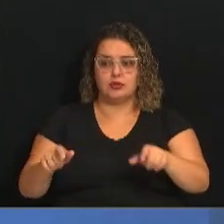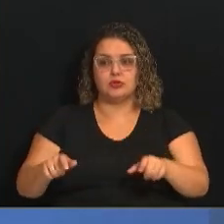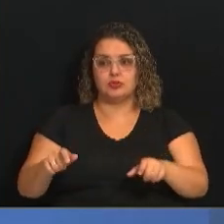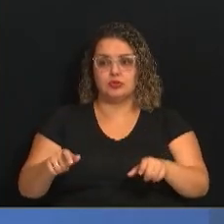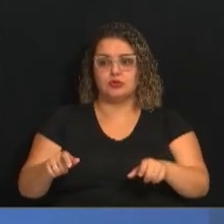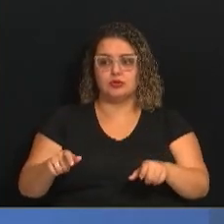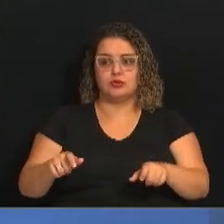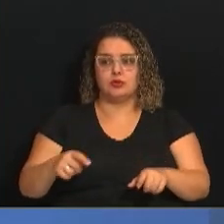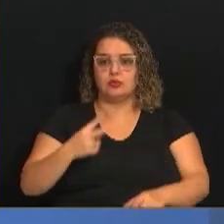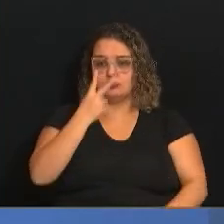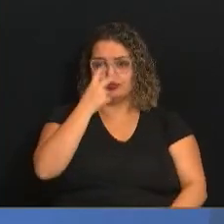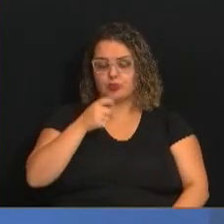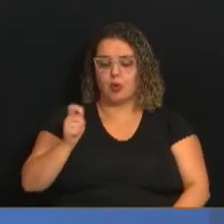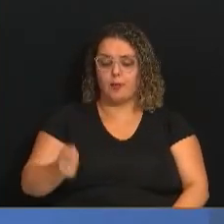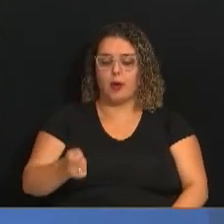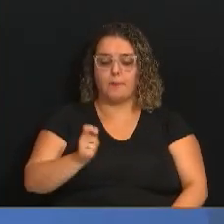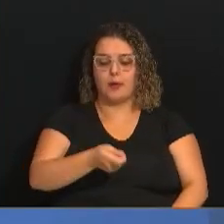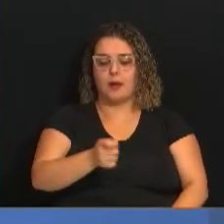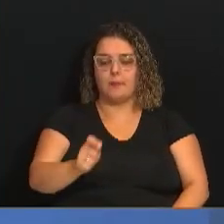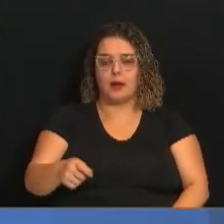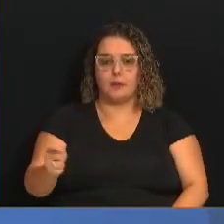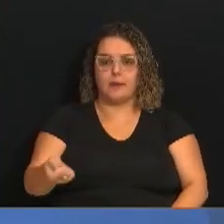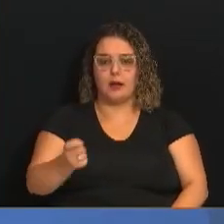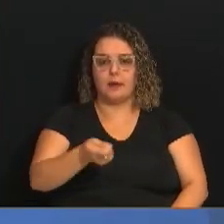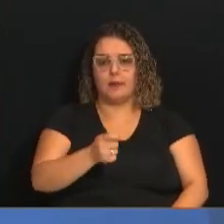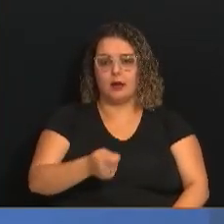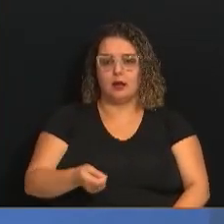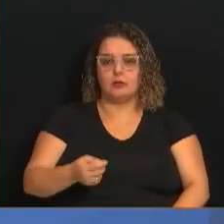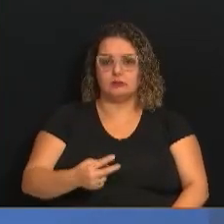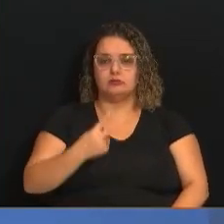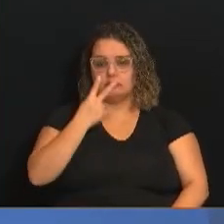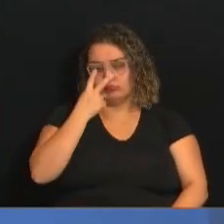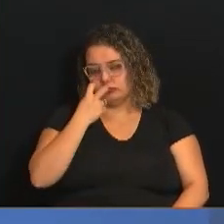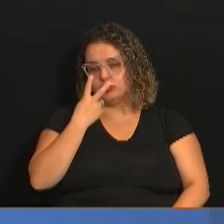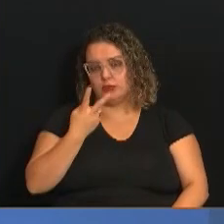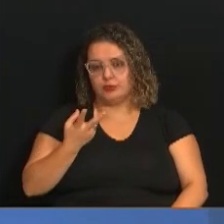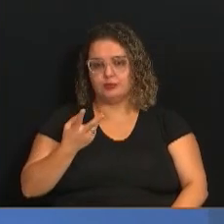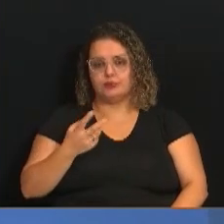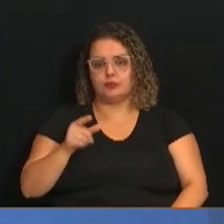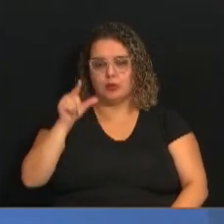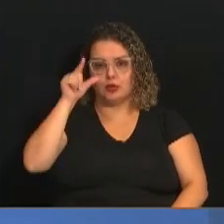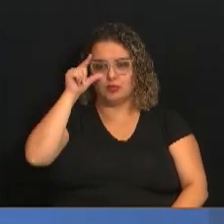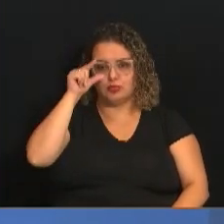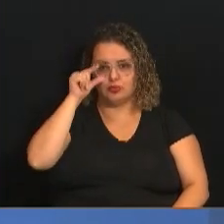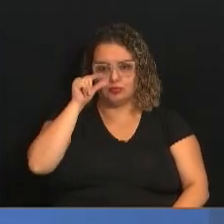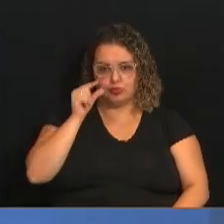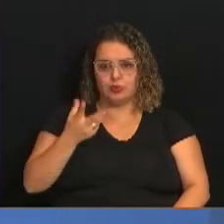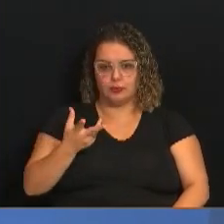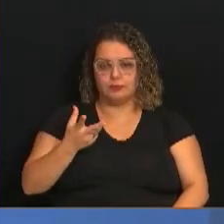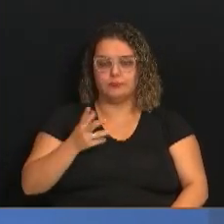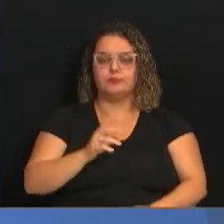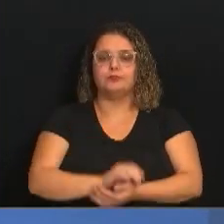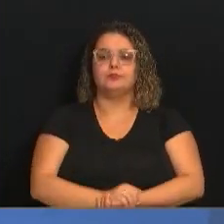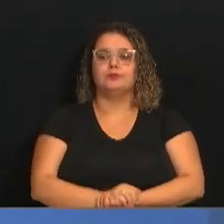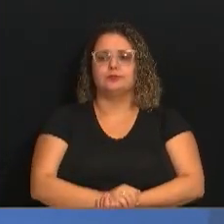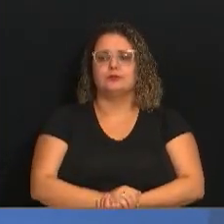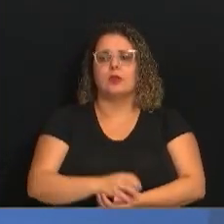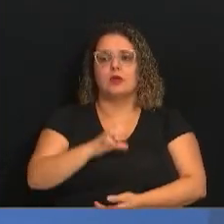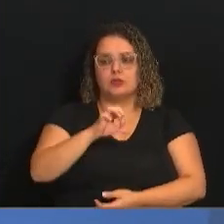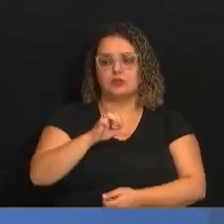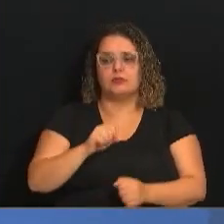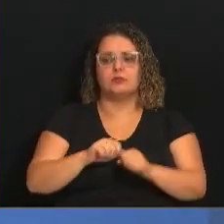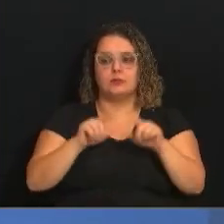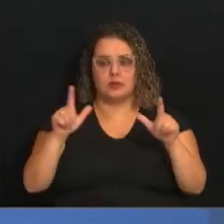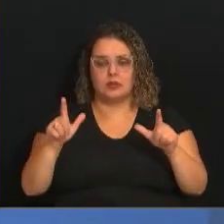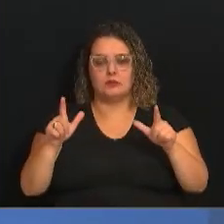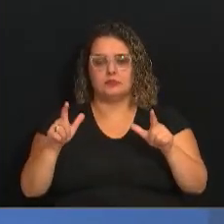com baixa visão. E todas as matérias que vão ser discutidas nesta quarta-feira, a partir das 9h, você encontra no